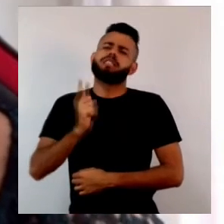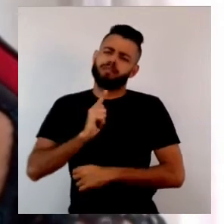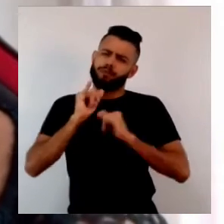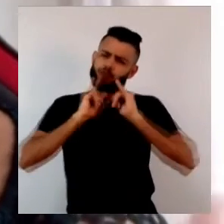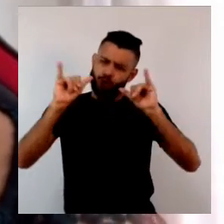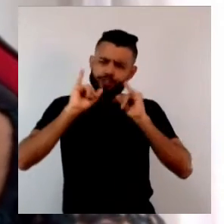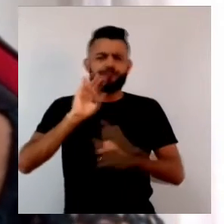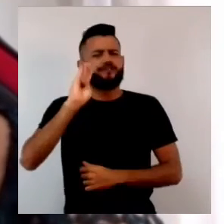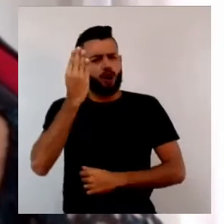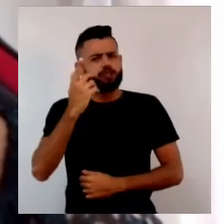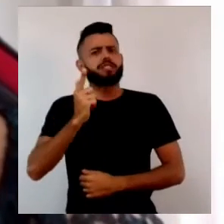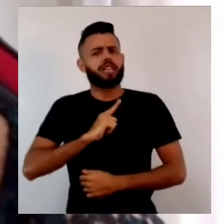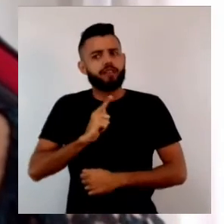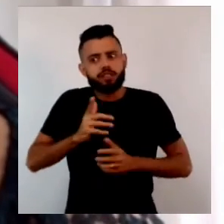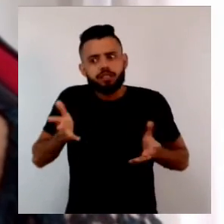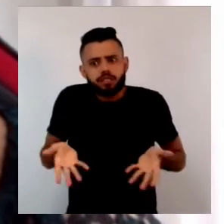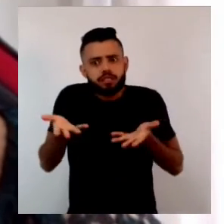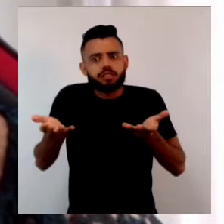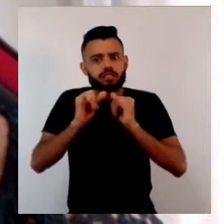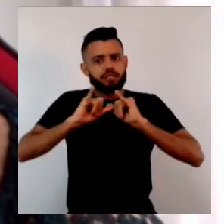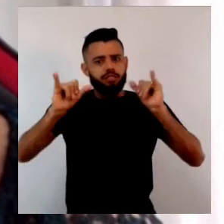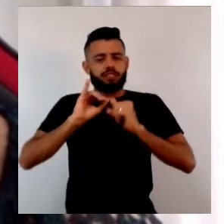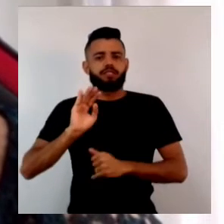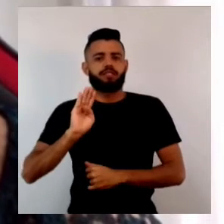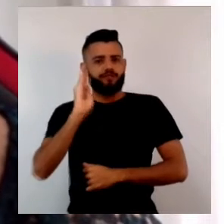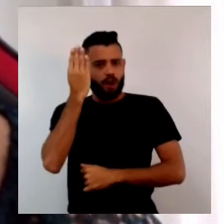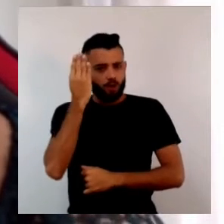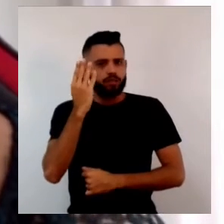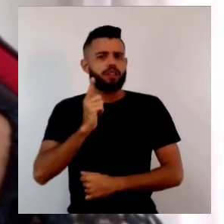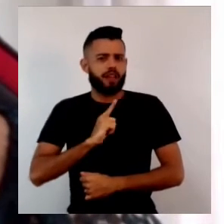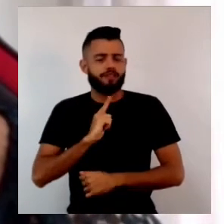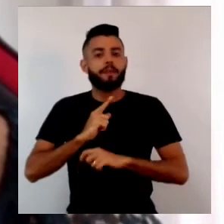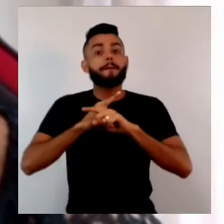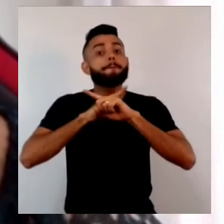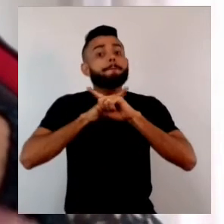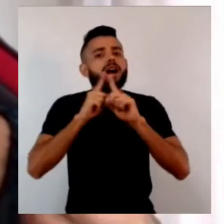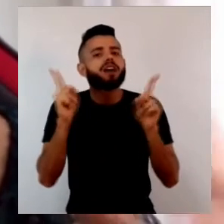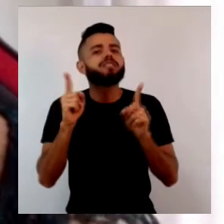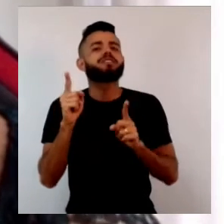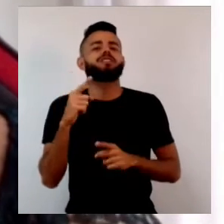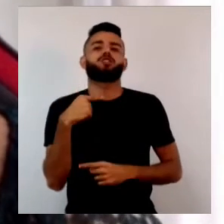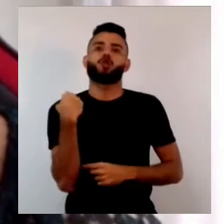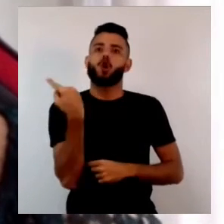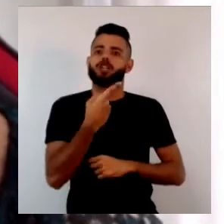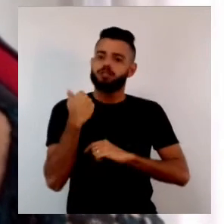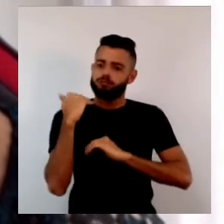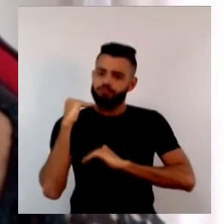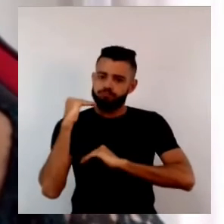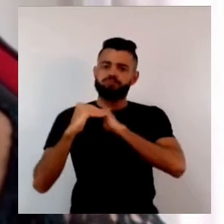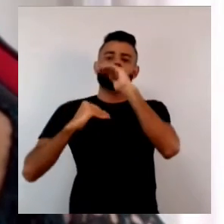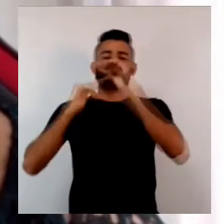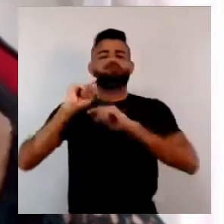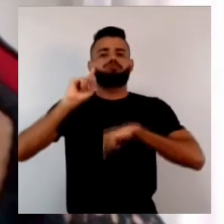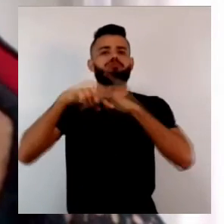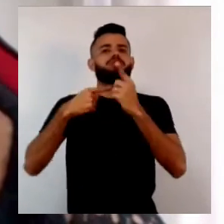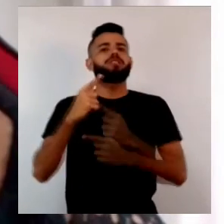news, mas acredito que nós demos um passo, houve uma reação de um ecossistema